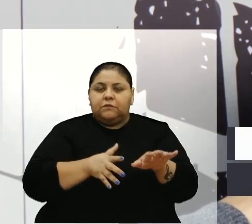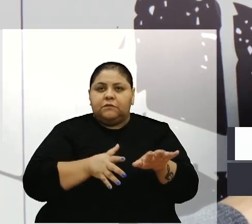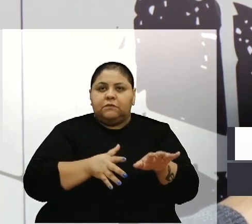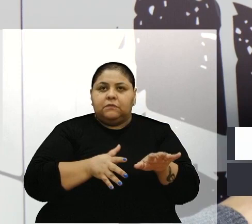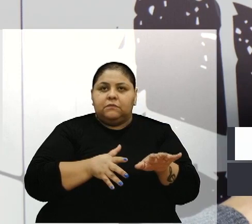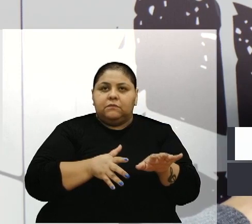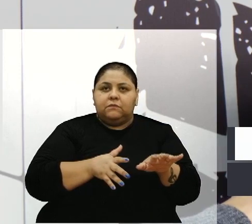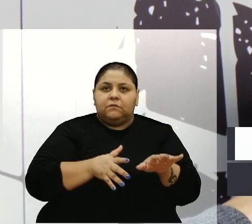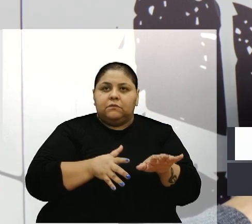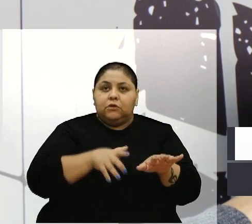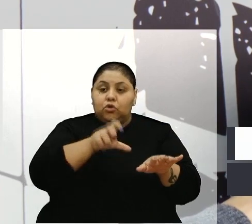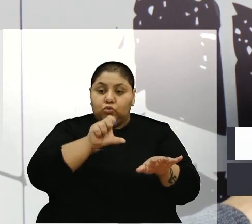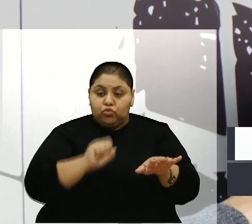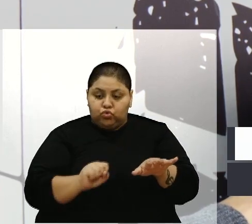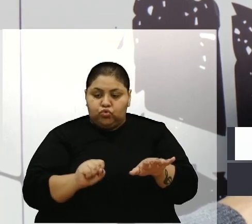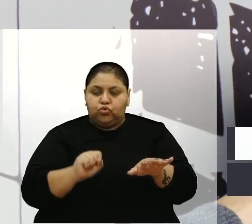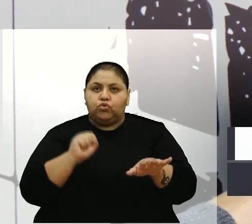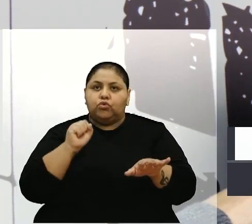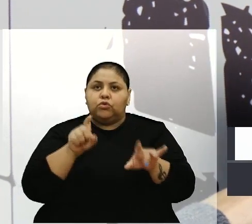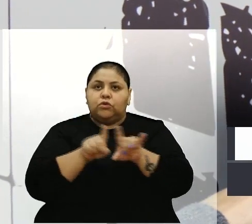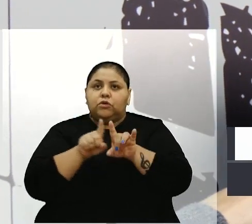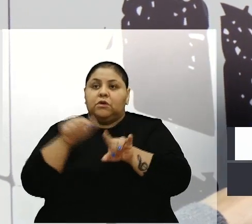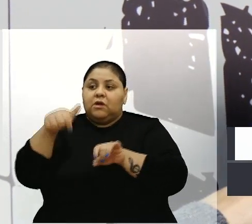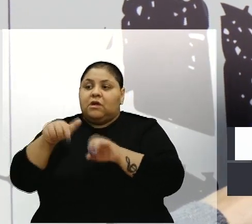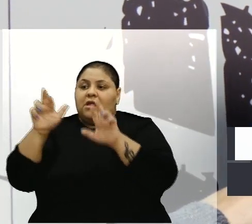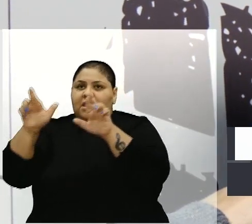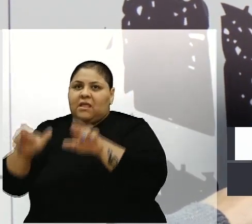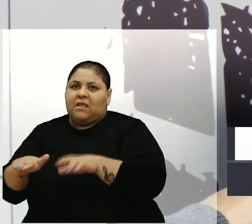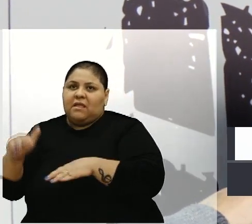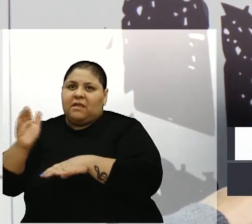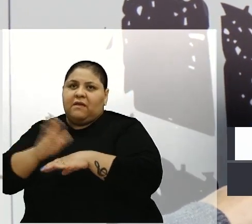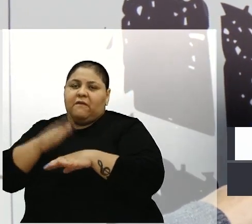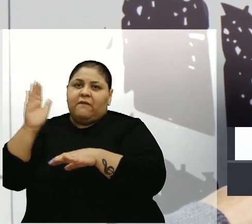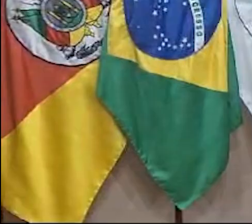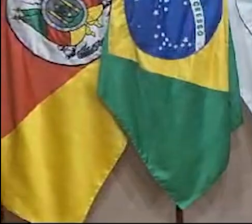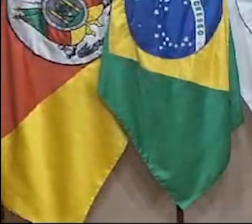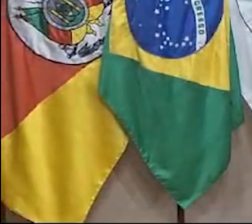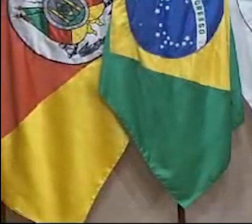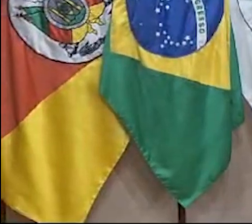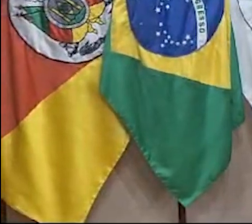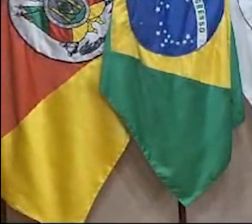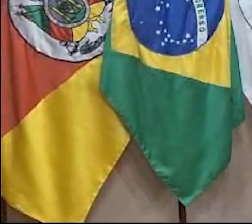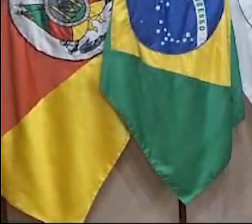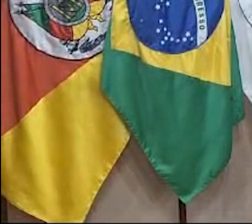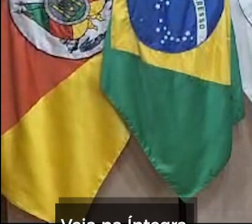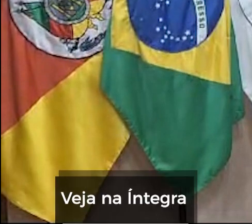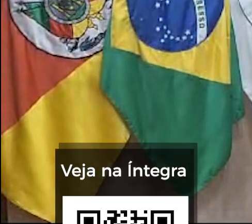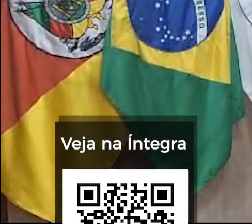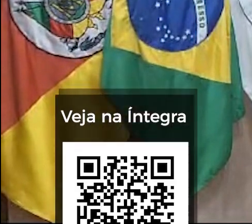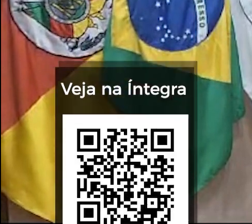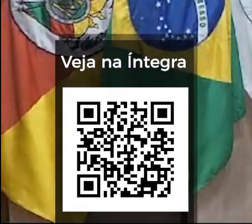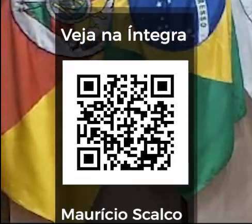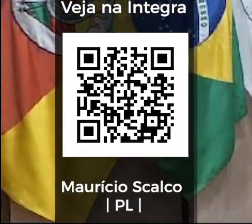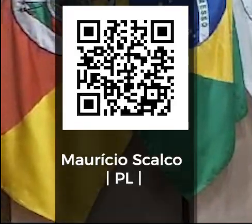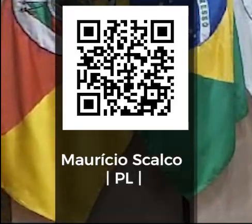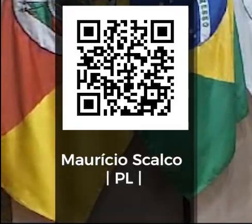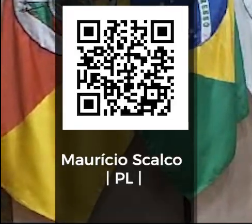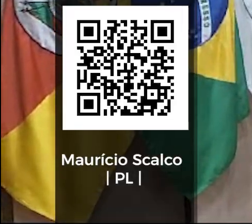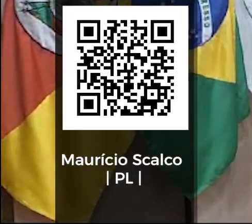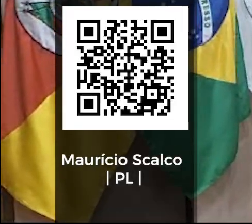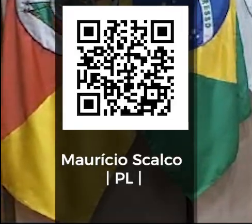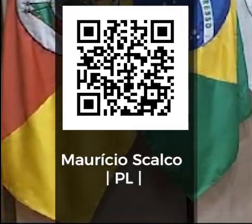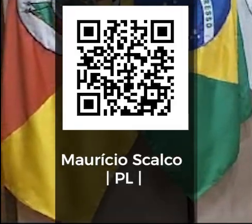lá no sul do Rio Grande do Sul. E na nossa região é mais desmoronamento e desabamento. Maurício Scalco fez uma prestação de contas das